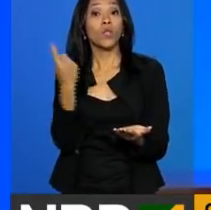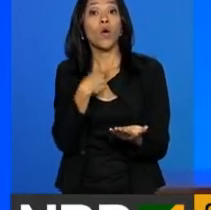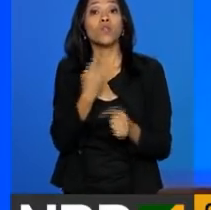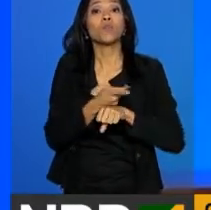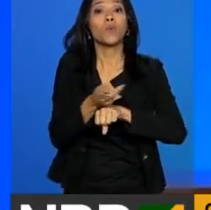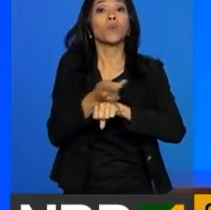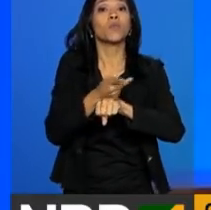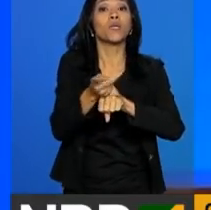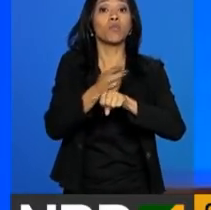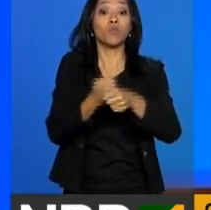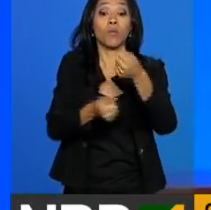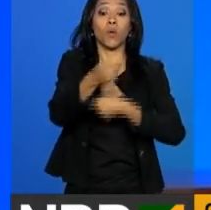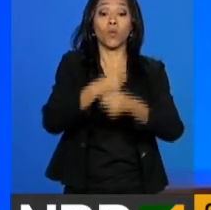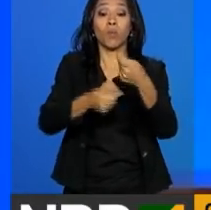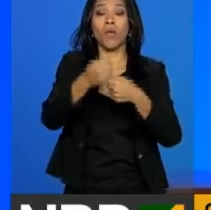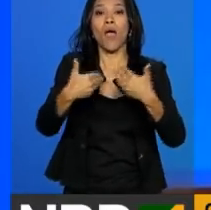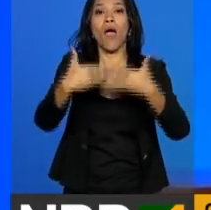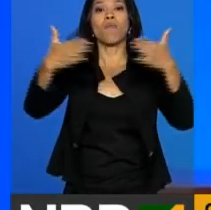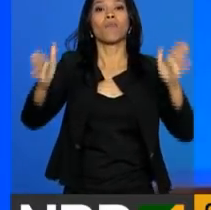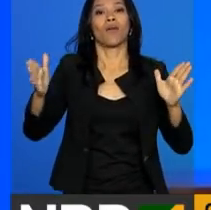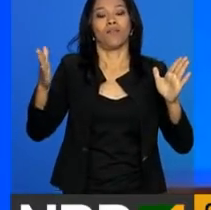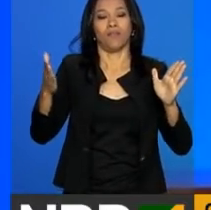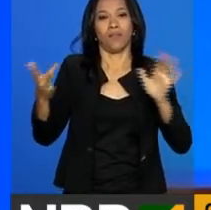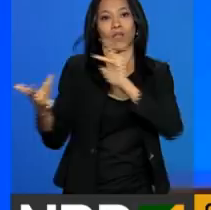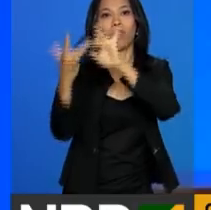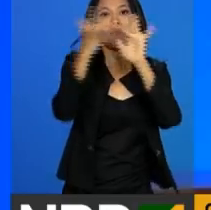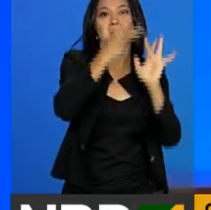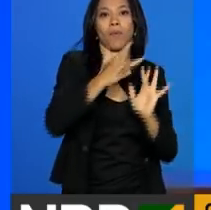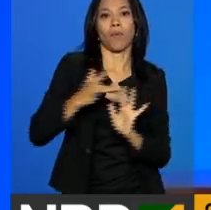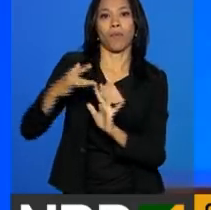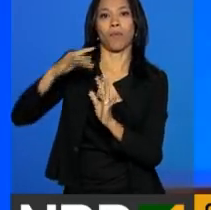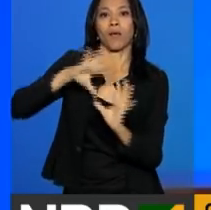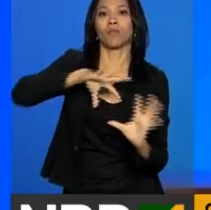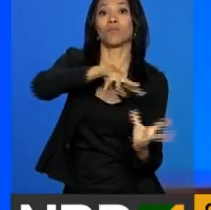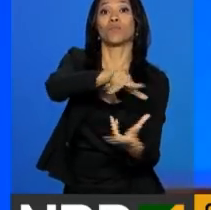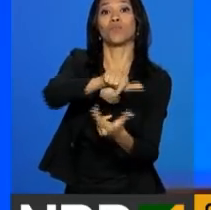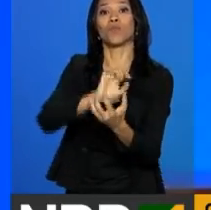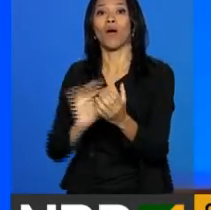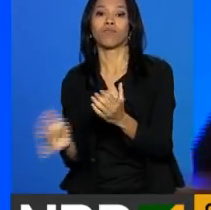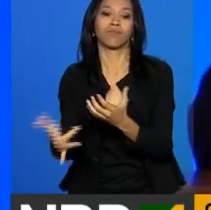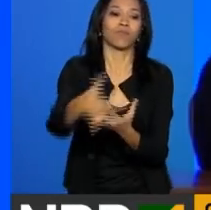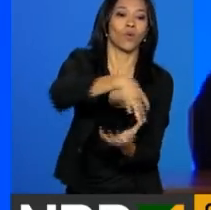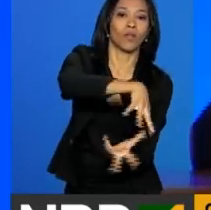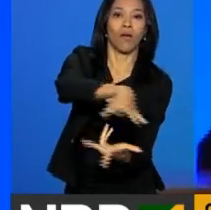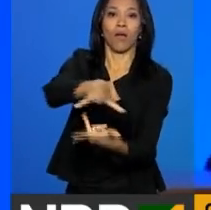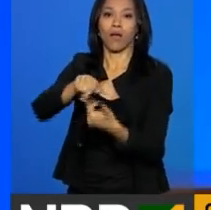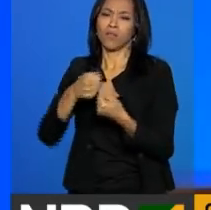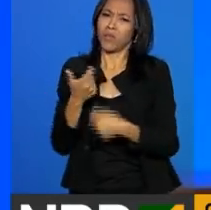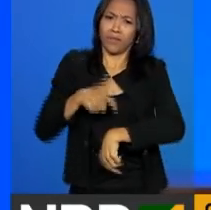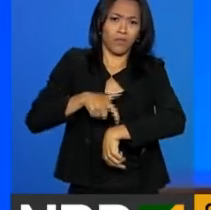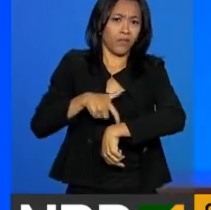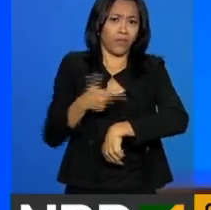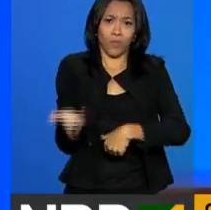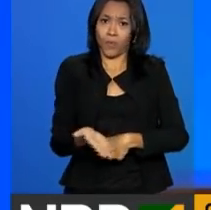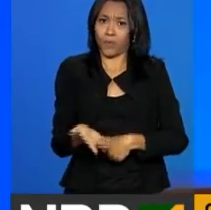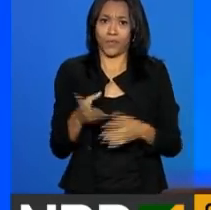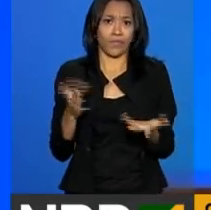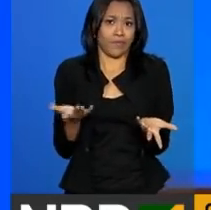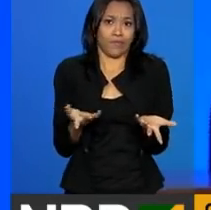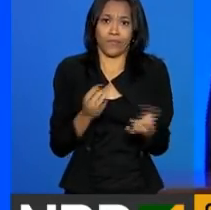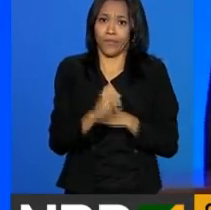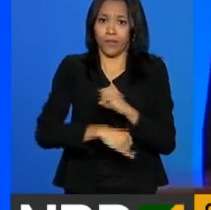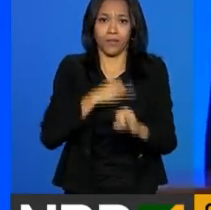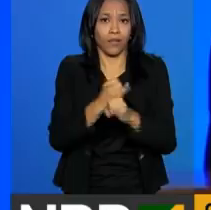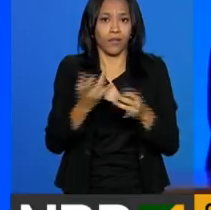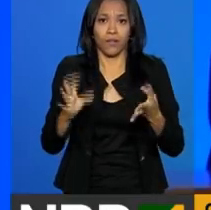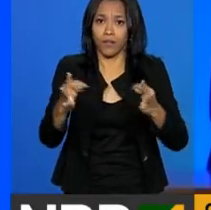aberta e mais integrada ao mundo corremos em tempos de naves espaciais em tempos de internet e não podemos voltar